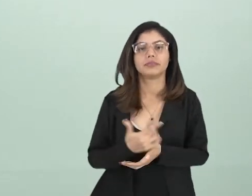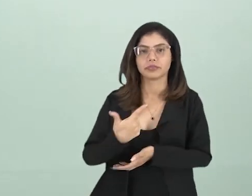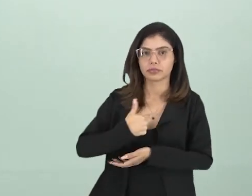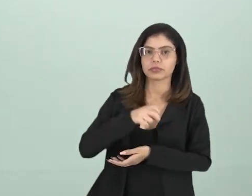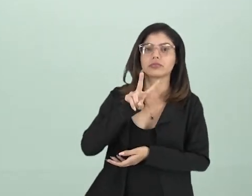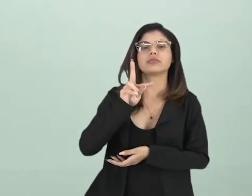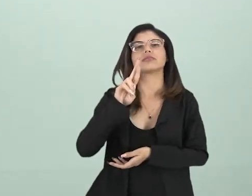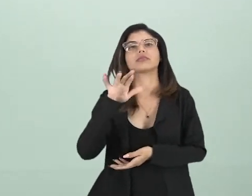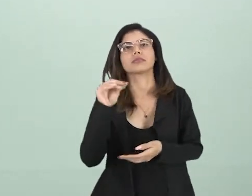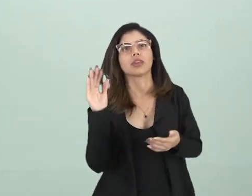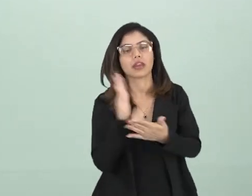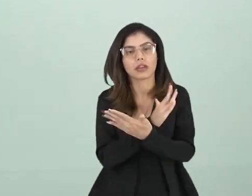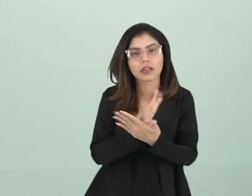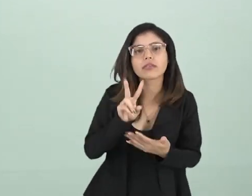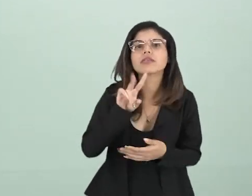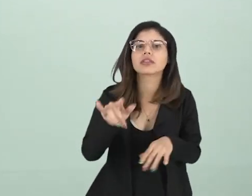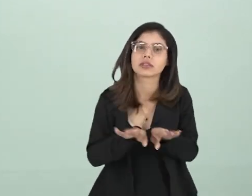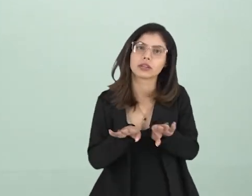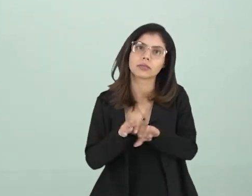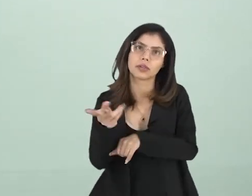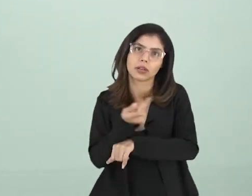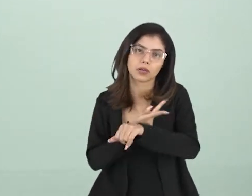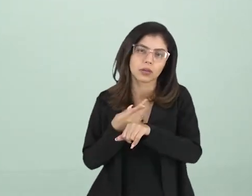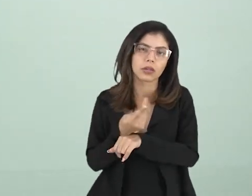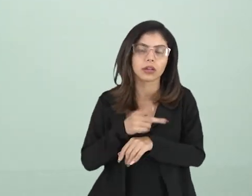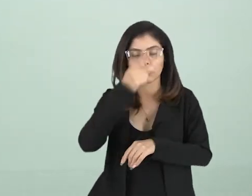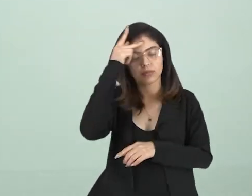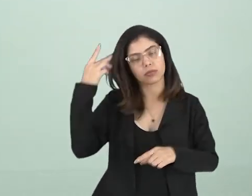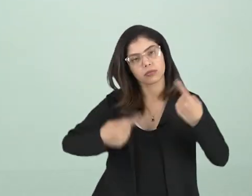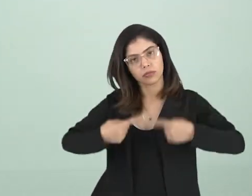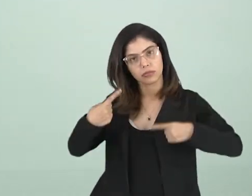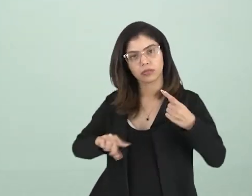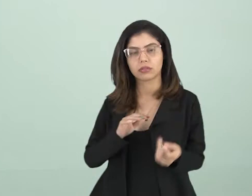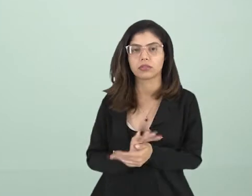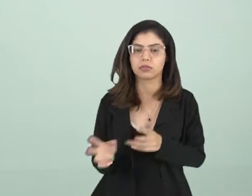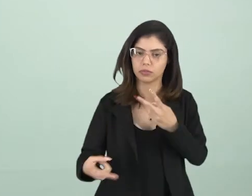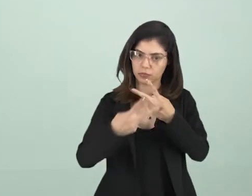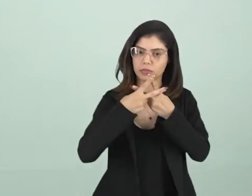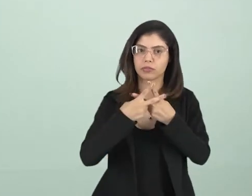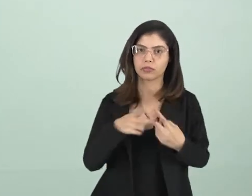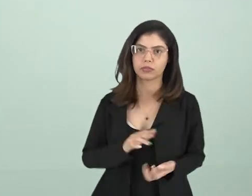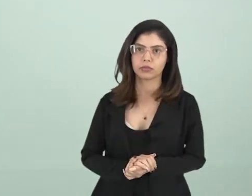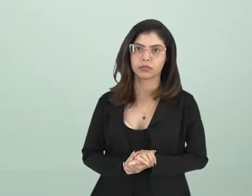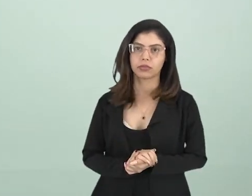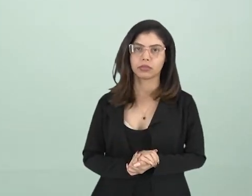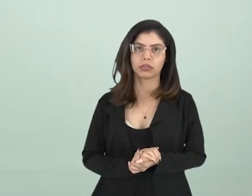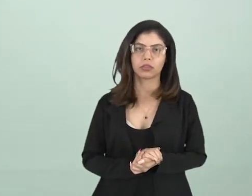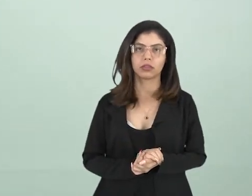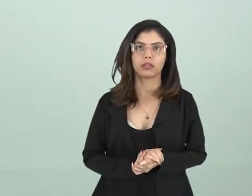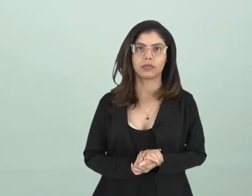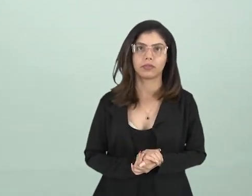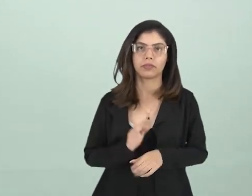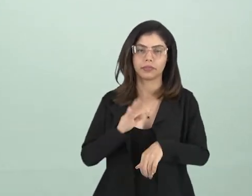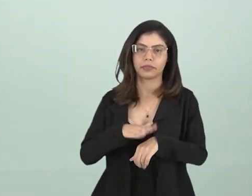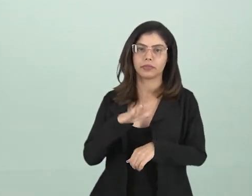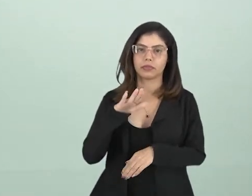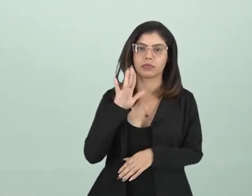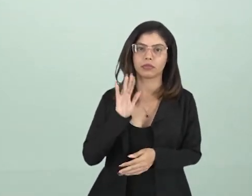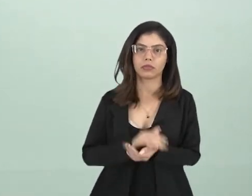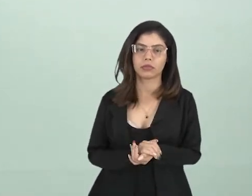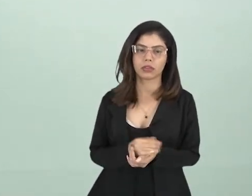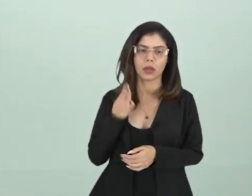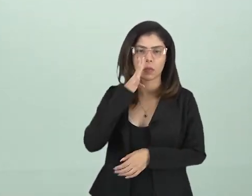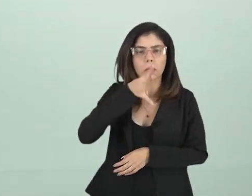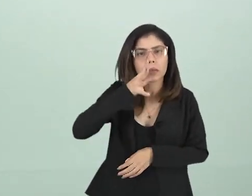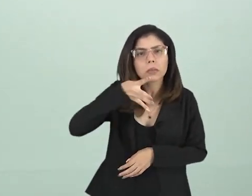vai caçar algumas pessoas, esses inimigos políticos, E aí a gente tem os inimigos que mais,